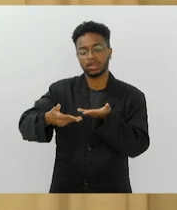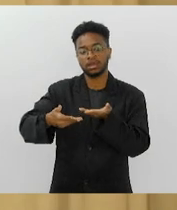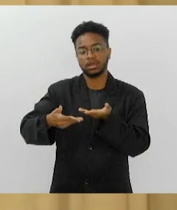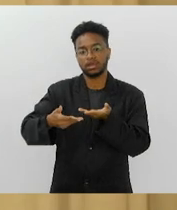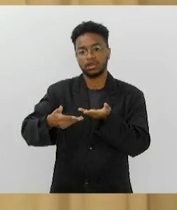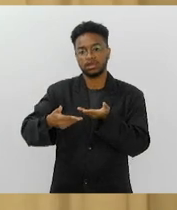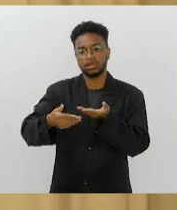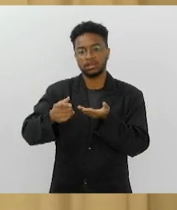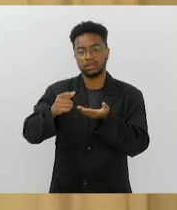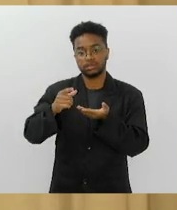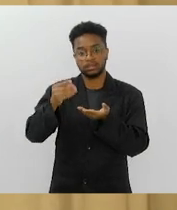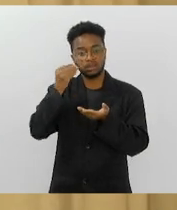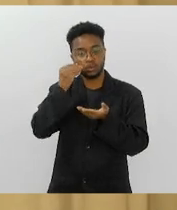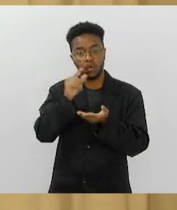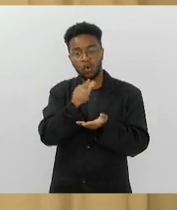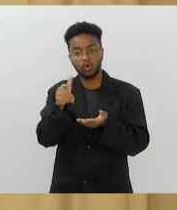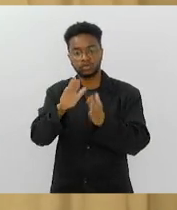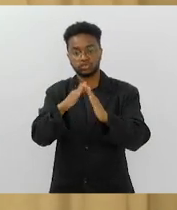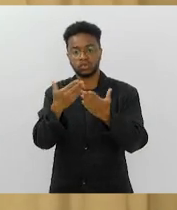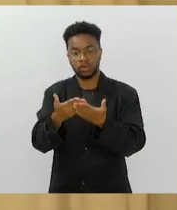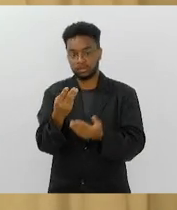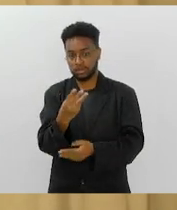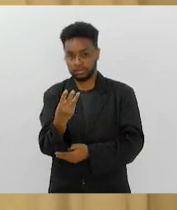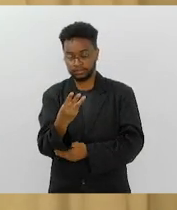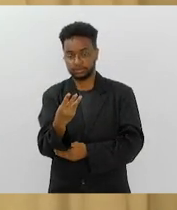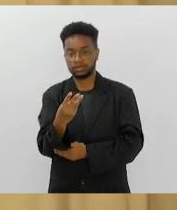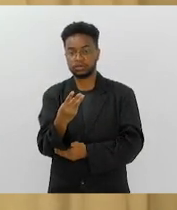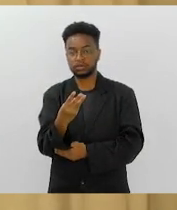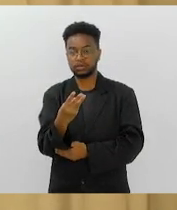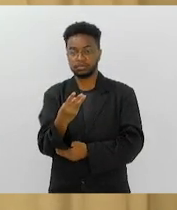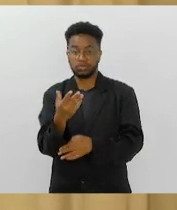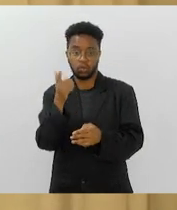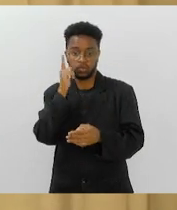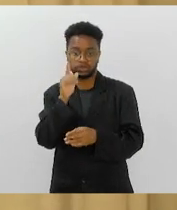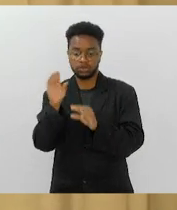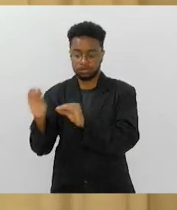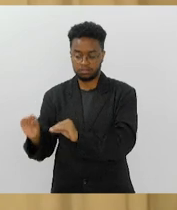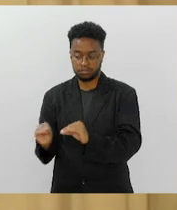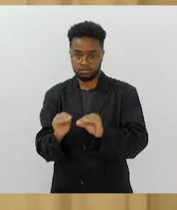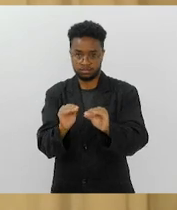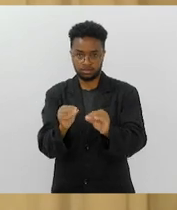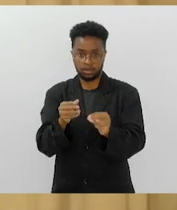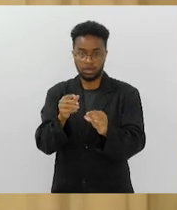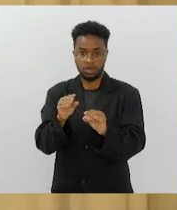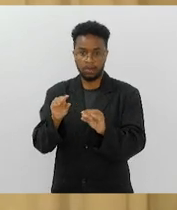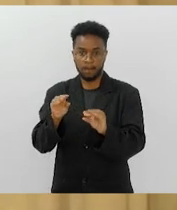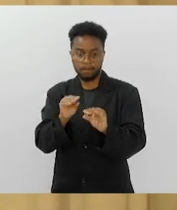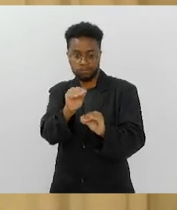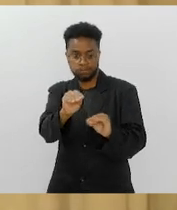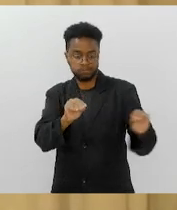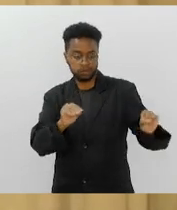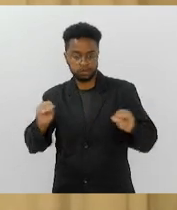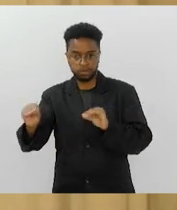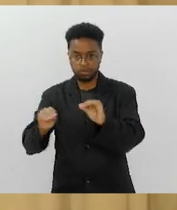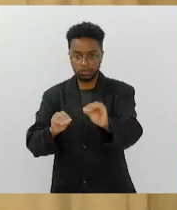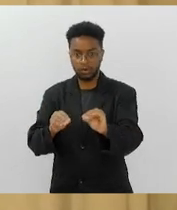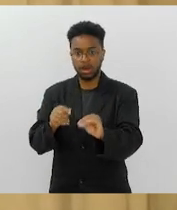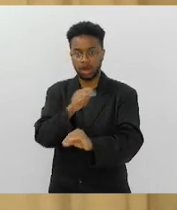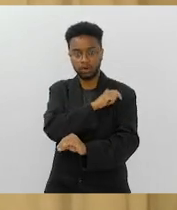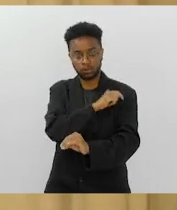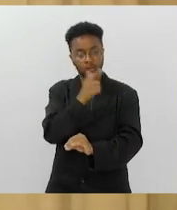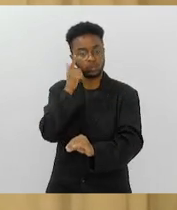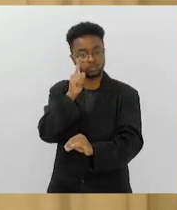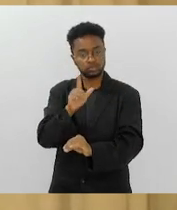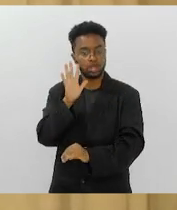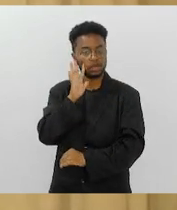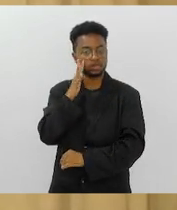terceira unidade escolar, que pôde fazer o remanejamento entre os alunos, e solucionou,